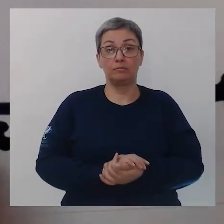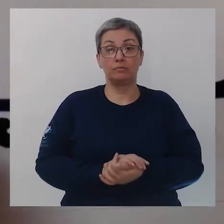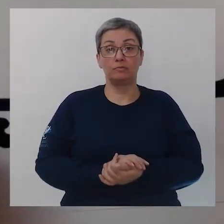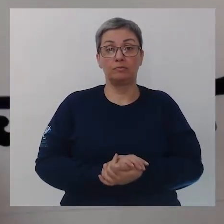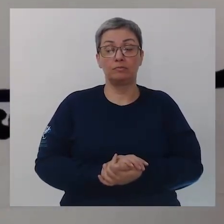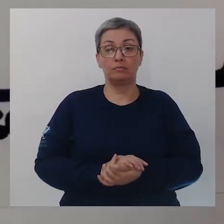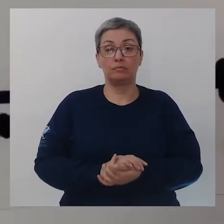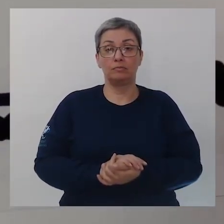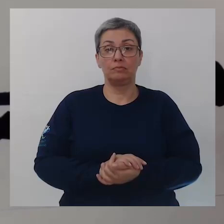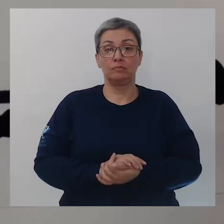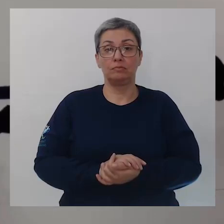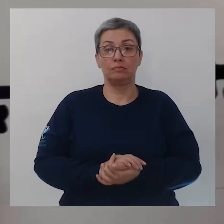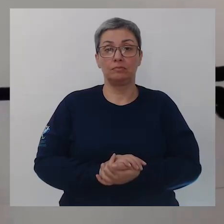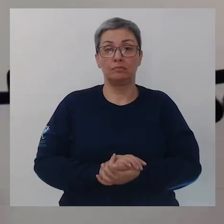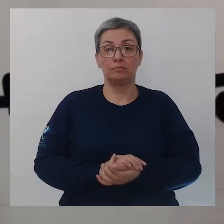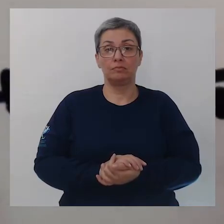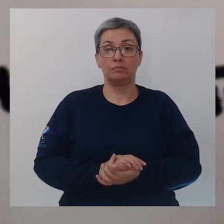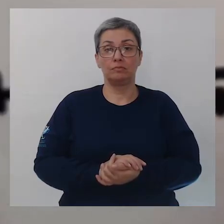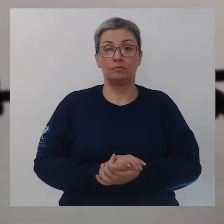linkar.